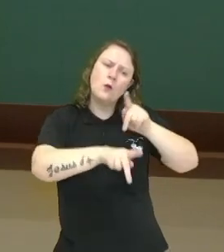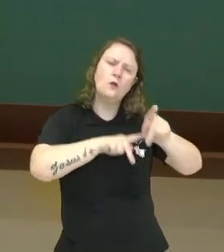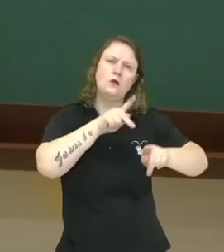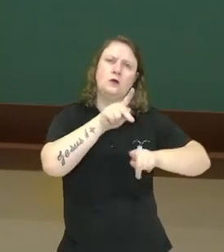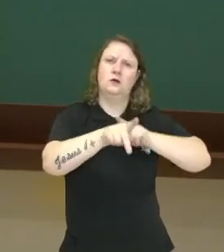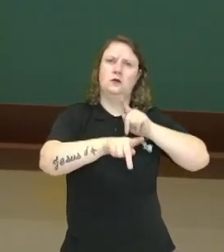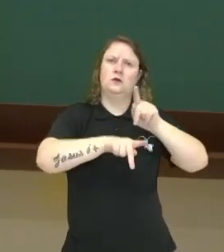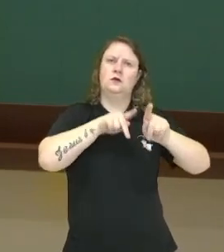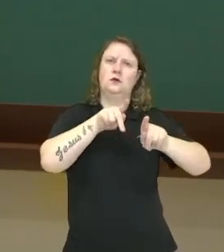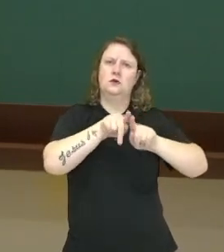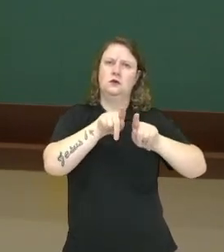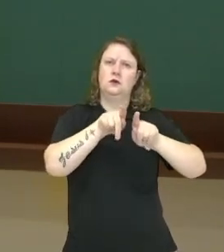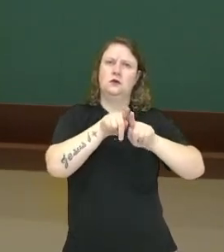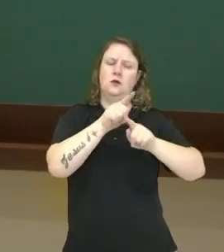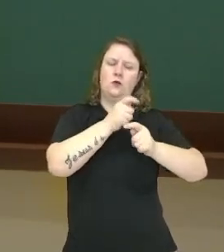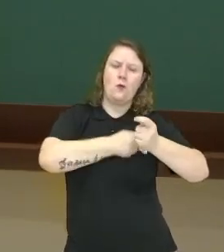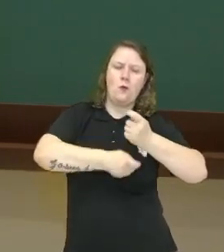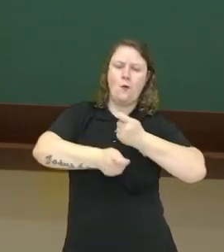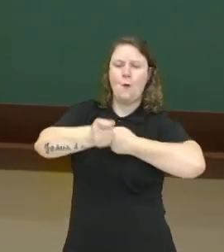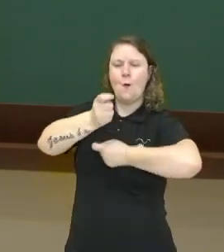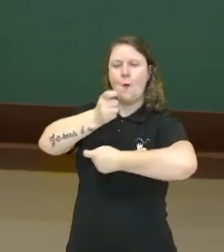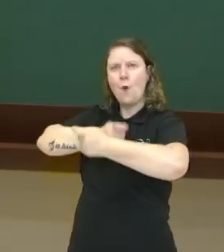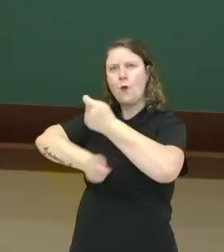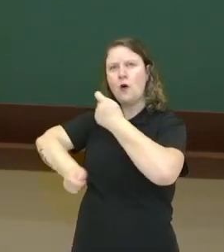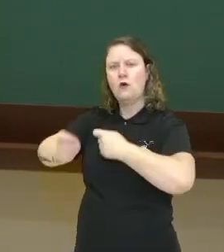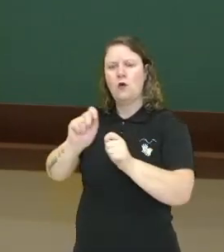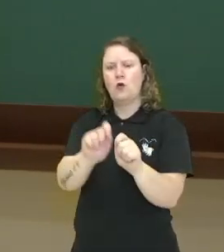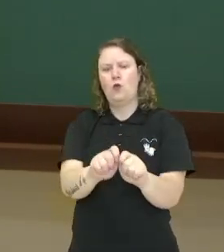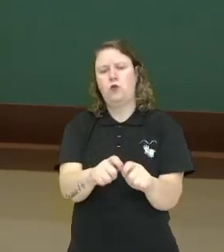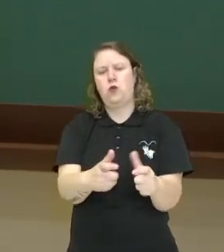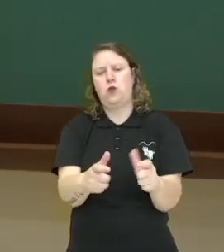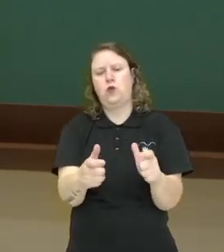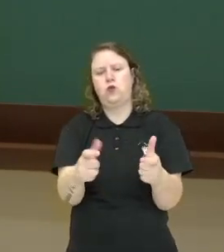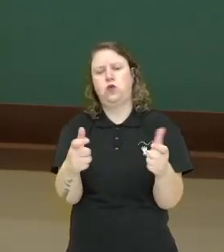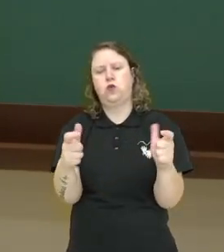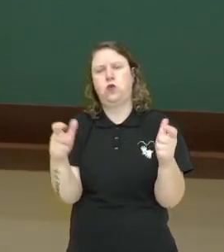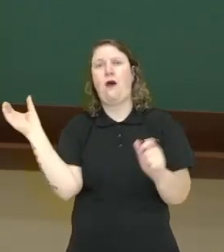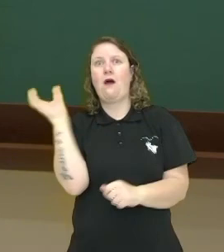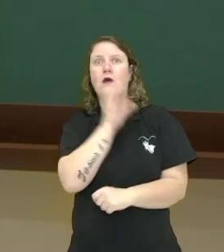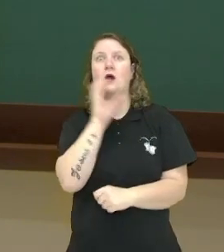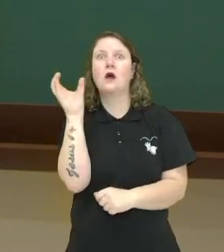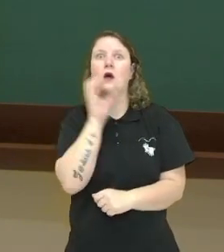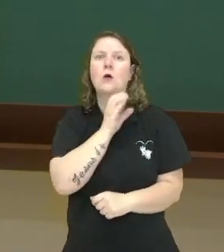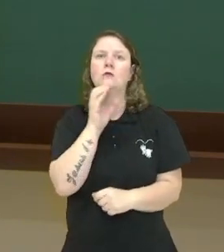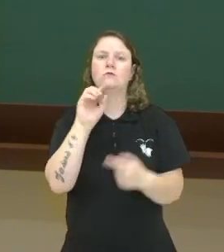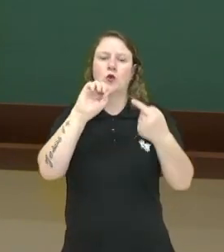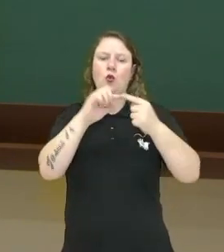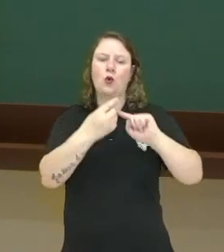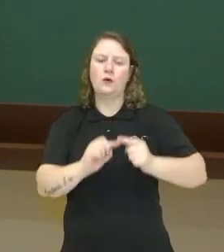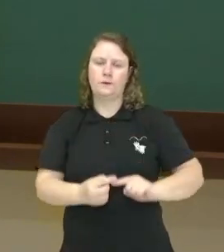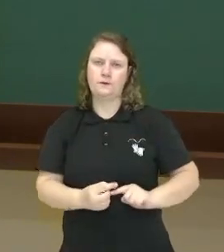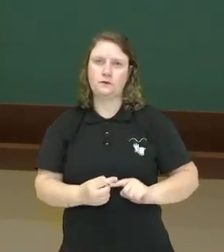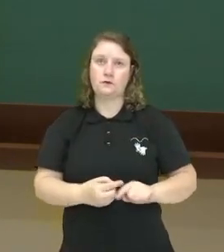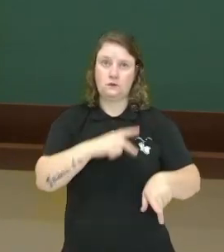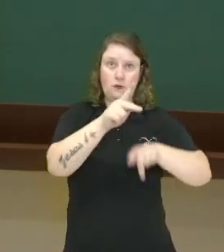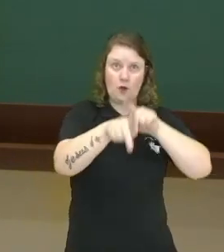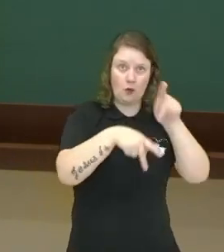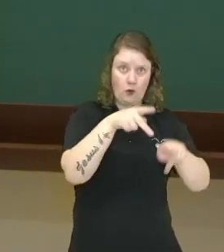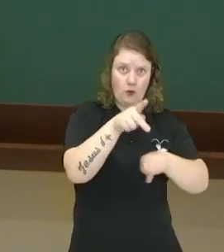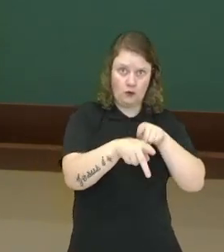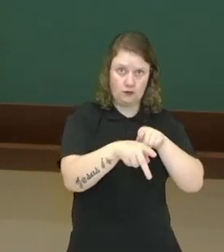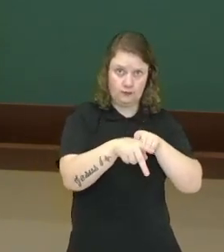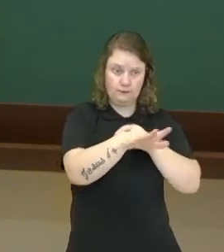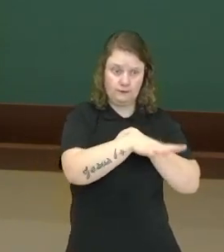e possui setores econômicos e militares crescendo rapidamente. Então são fatores relacionados à população,